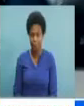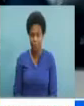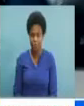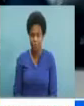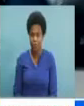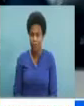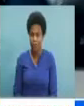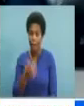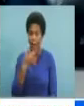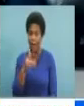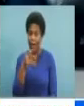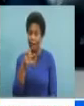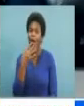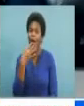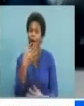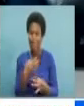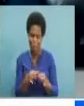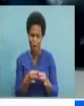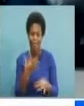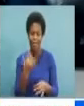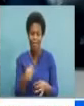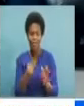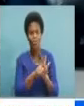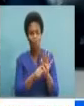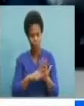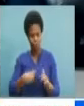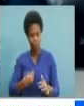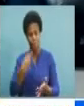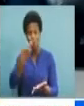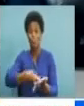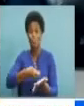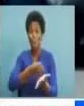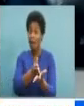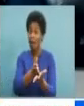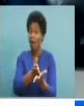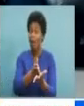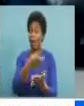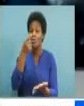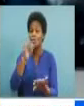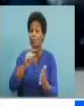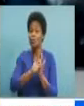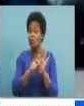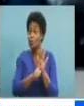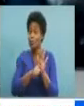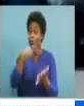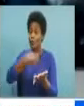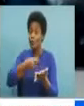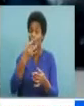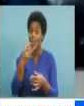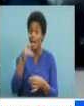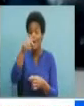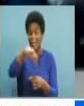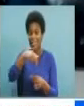os imigrantes vão finalmente ter um estatuto próprio do investimento directo o estatuto do investidor m grande foi esta manhã